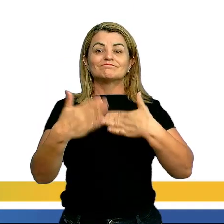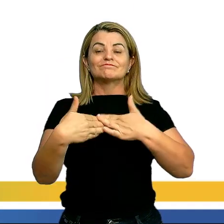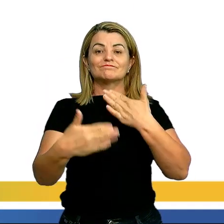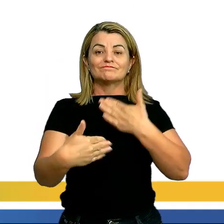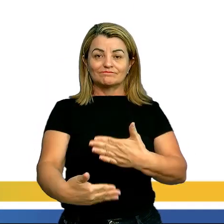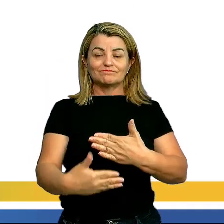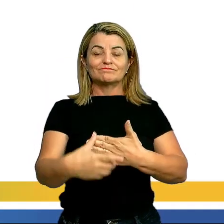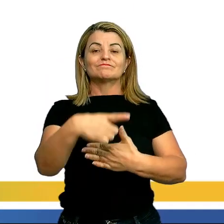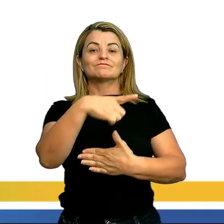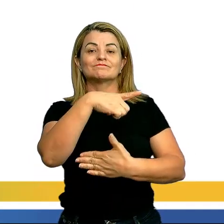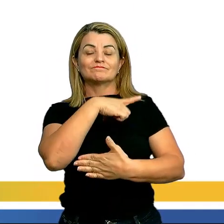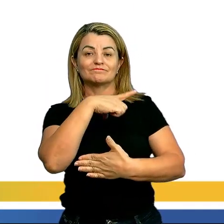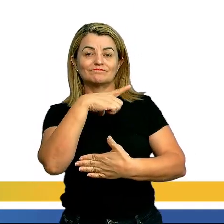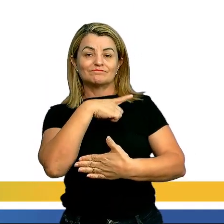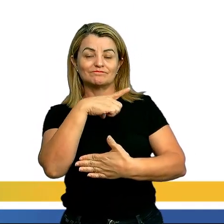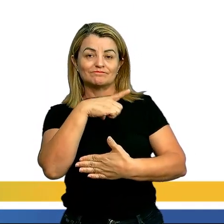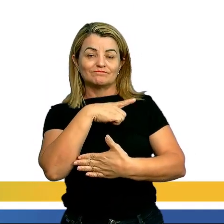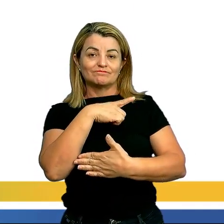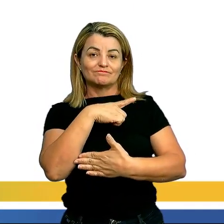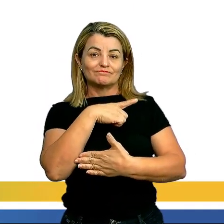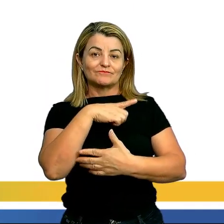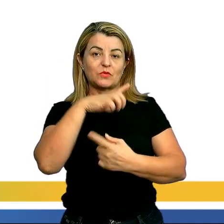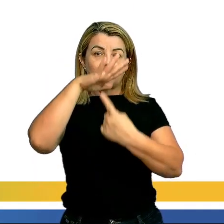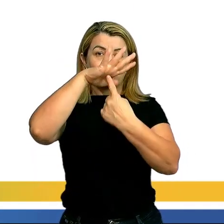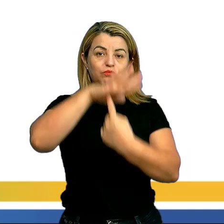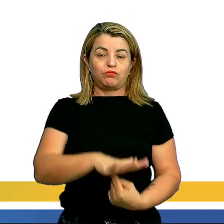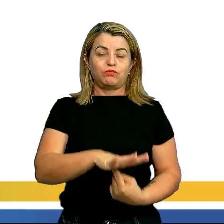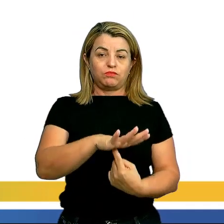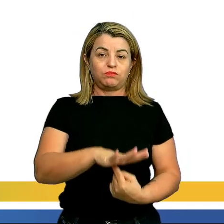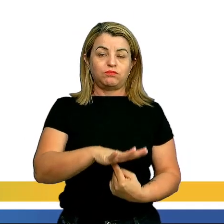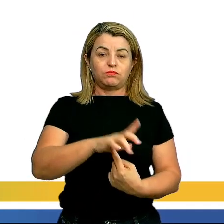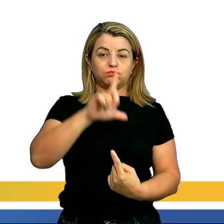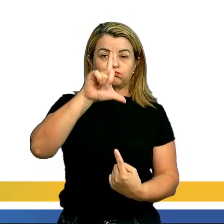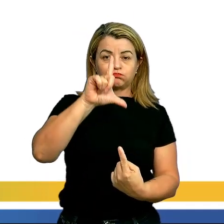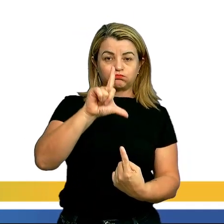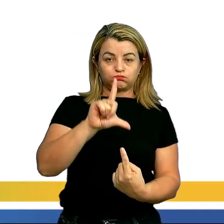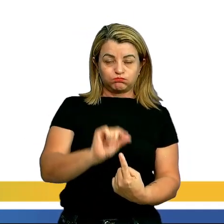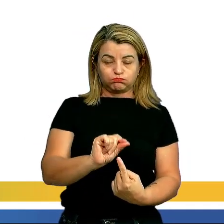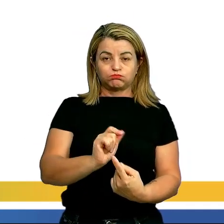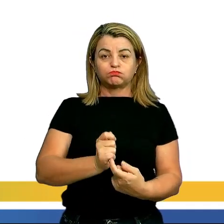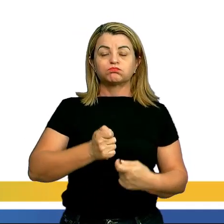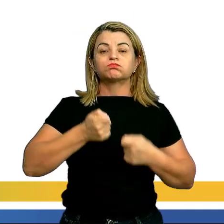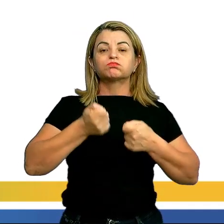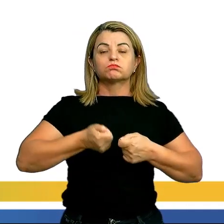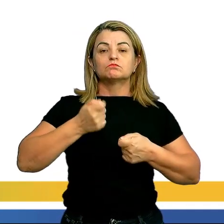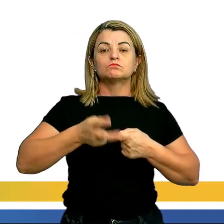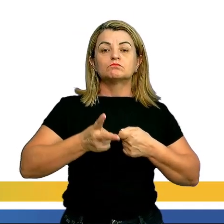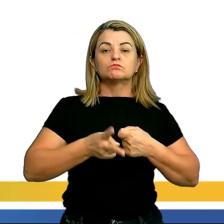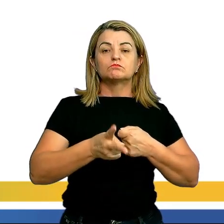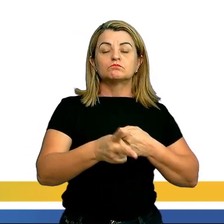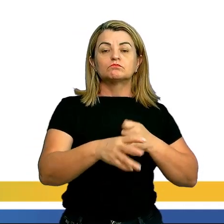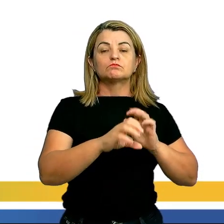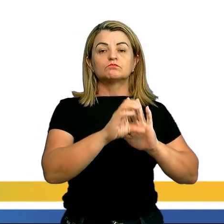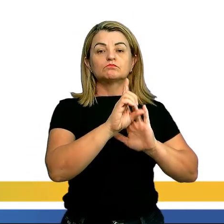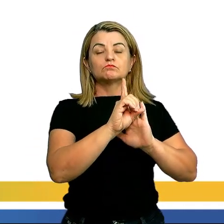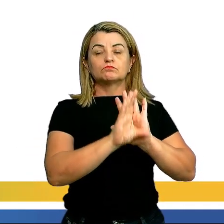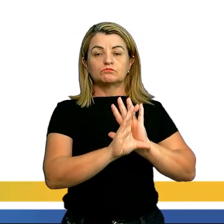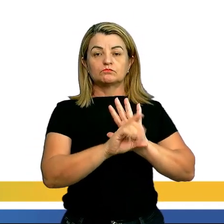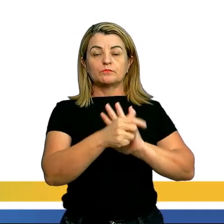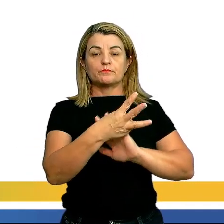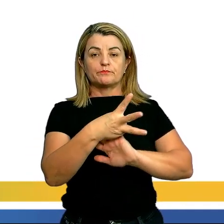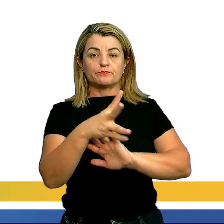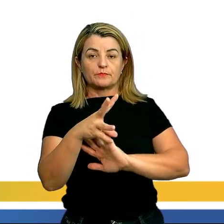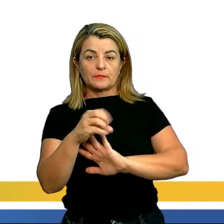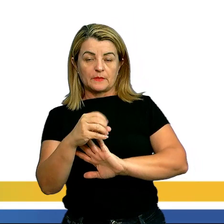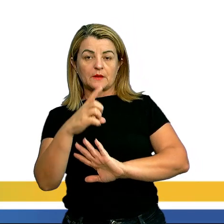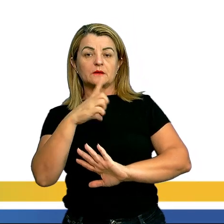consequentemente, desencadeia a Grande Depressão, que persistiu ao longo da década de 30, né, levando, inclusive,